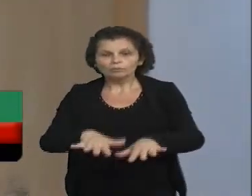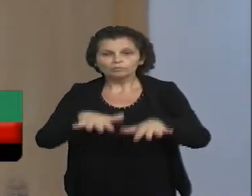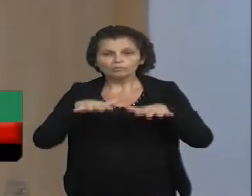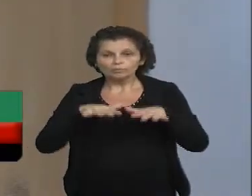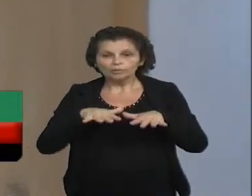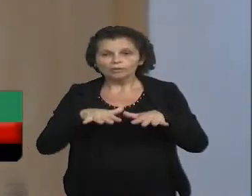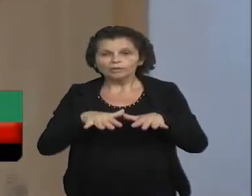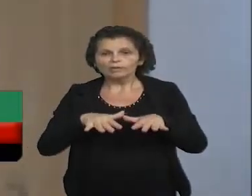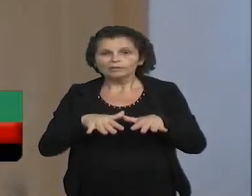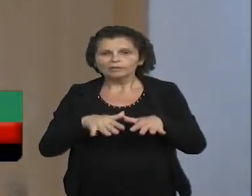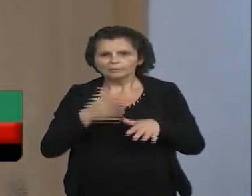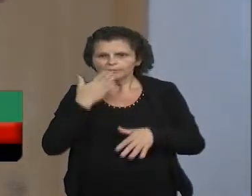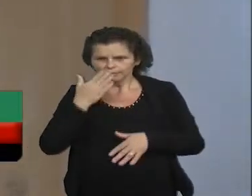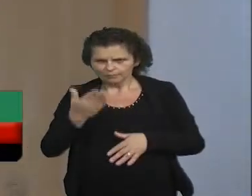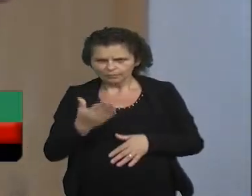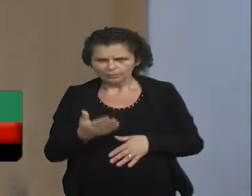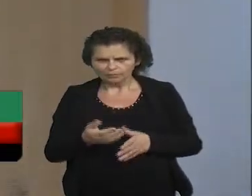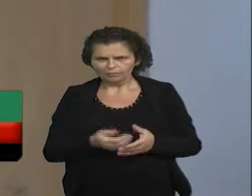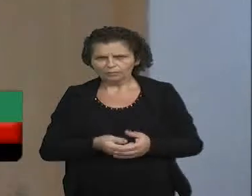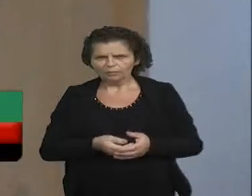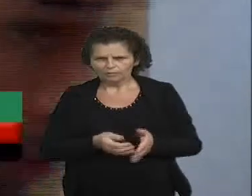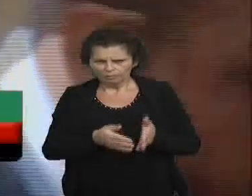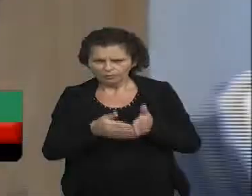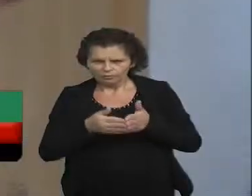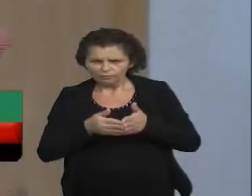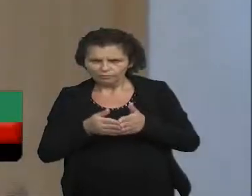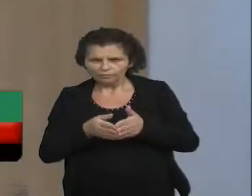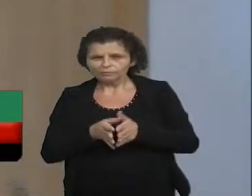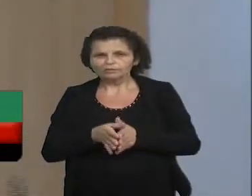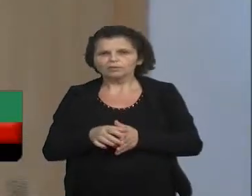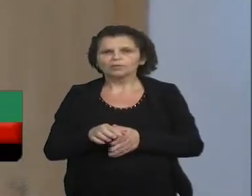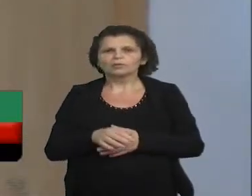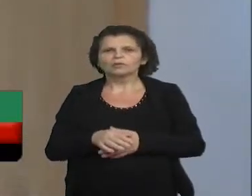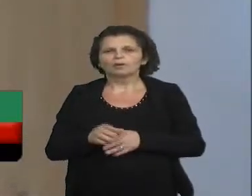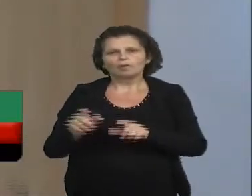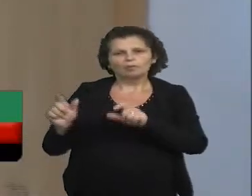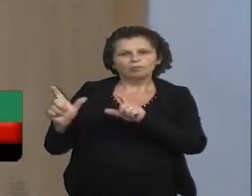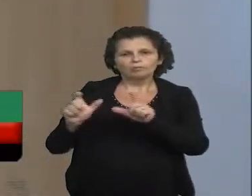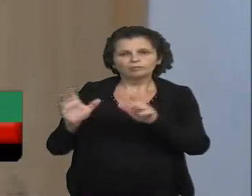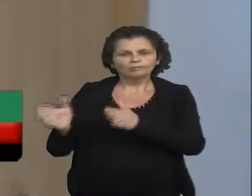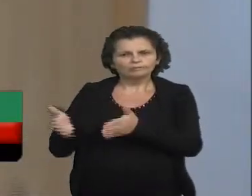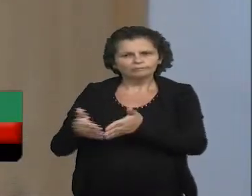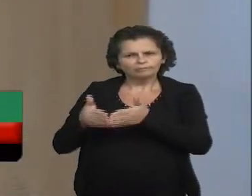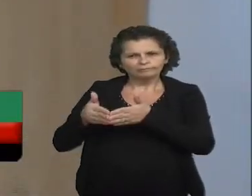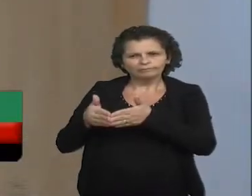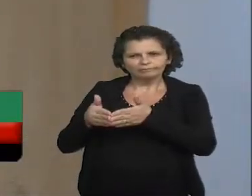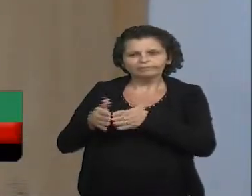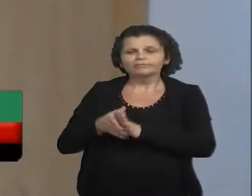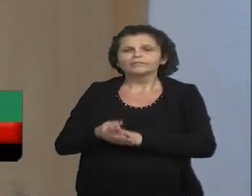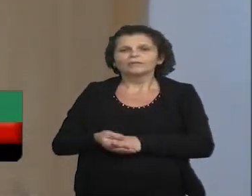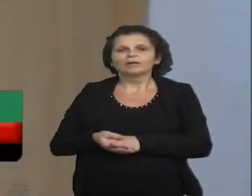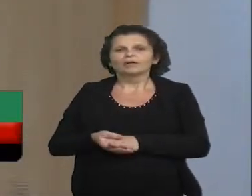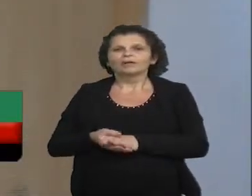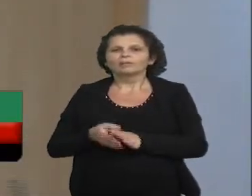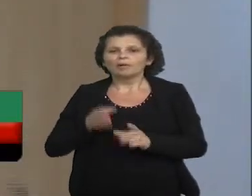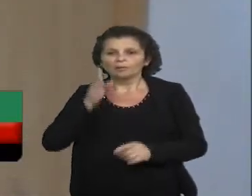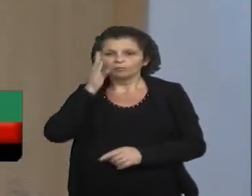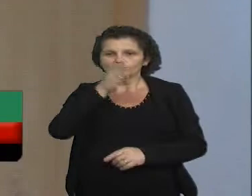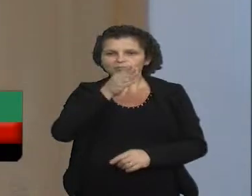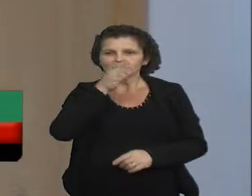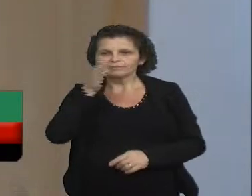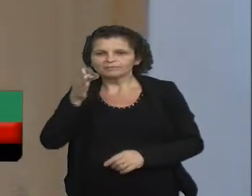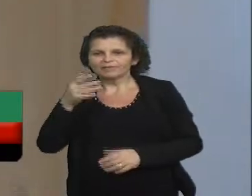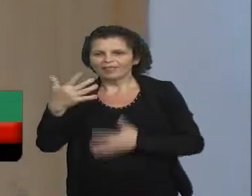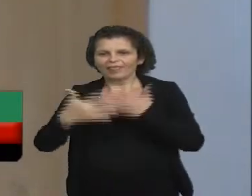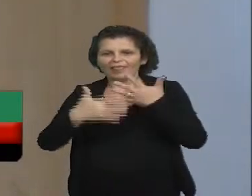plenário... eu queria até pedir para o Robson, só um pouquinho, dá licença, só um pouquinho, Robson, o fotógrafo, por favor, porque eu vou falar de algumas pessoas ali,